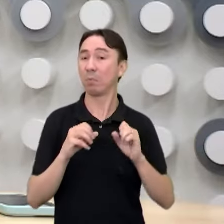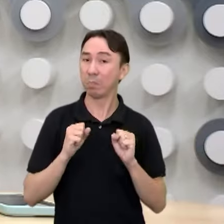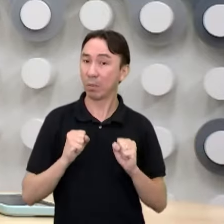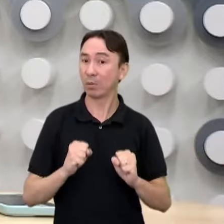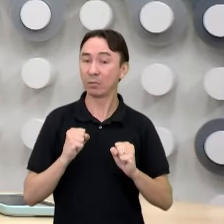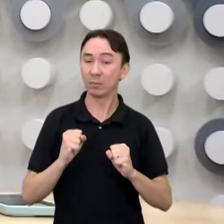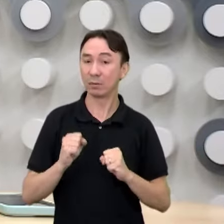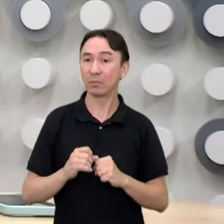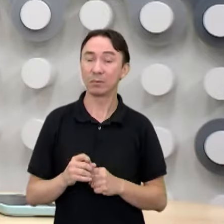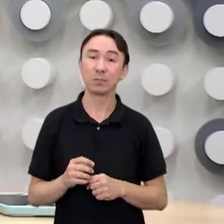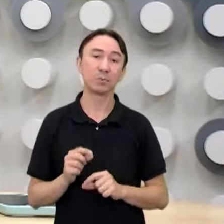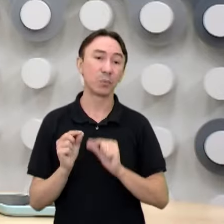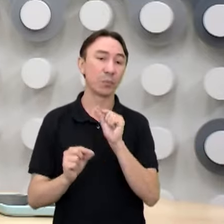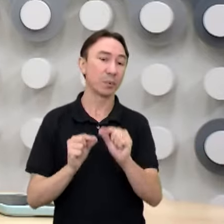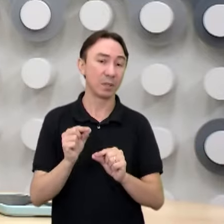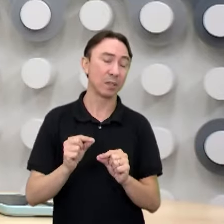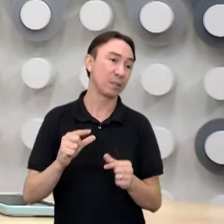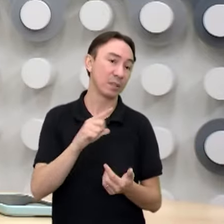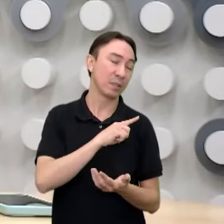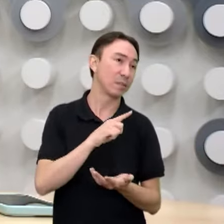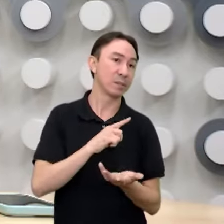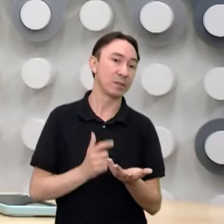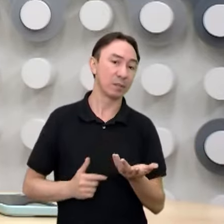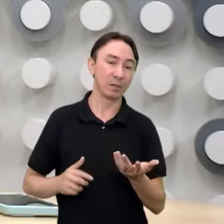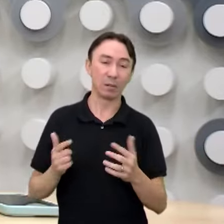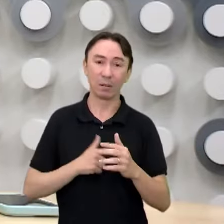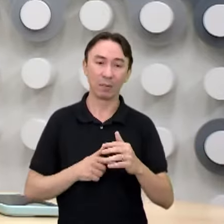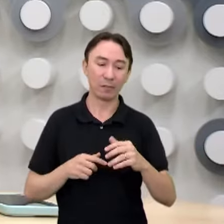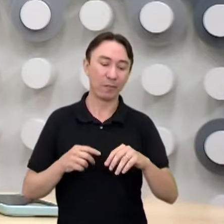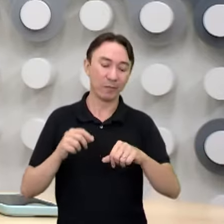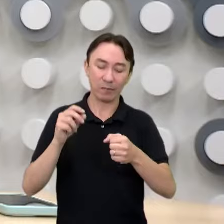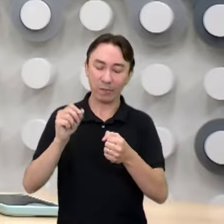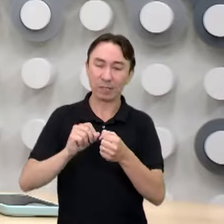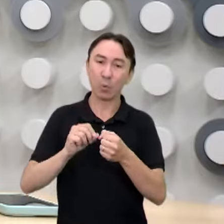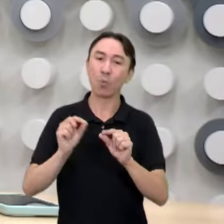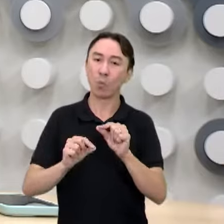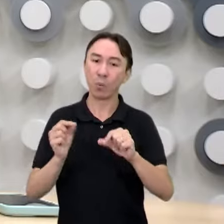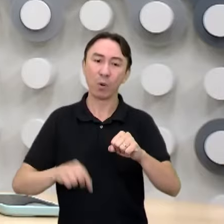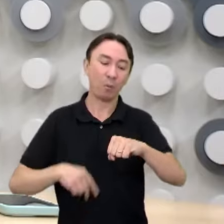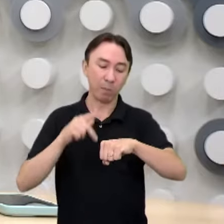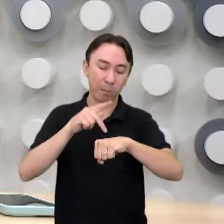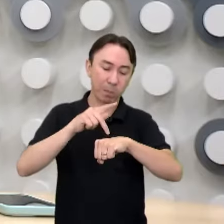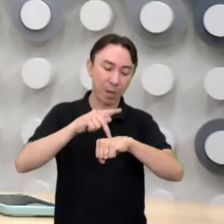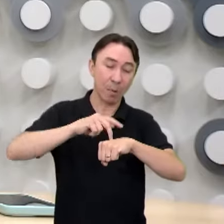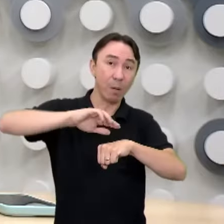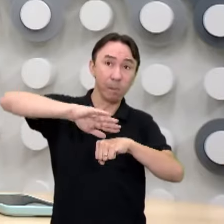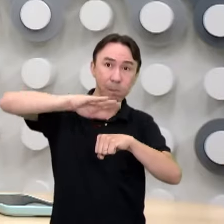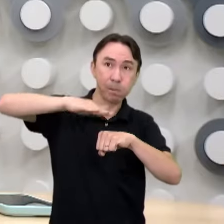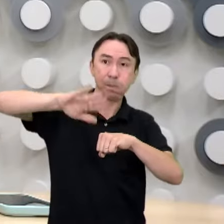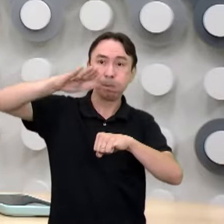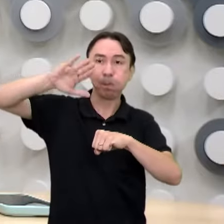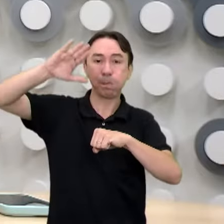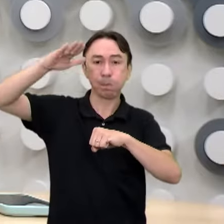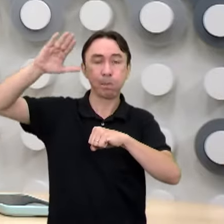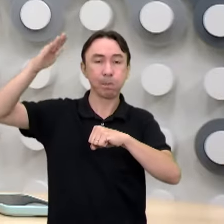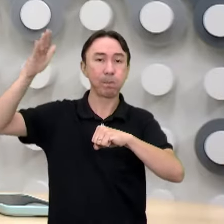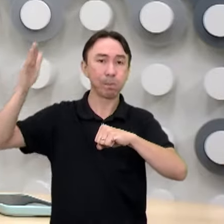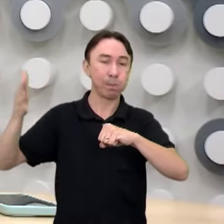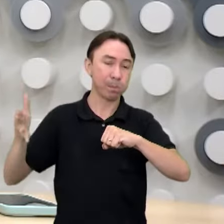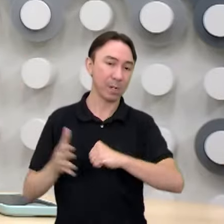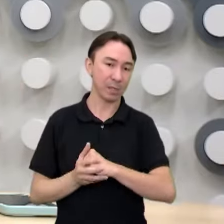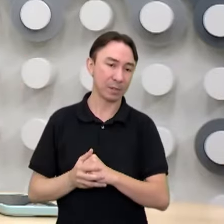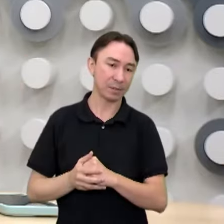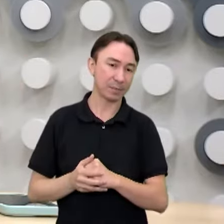que é a formação de cadeias montanhosas. No caso dessas duas placas aí, né, ela faz o movimento transformante,